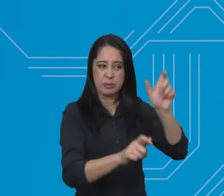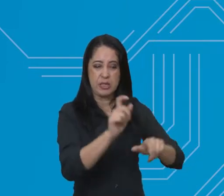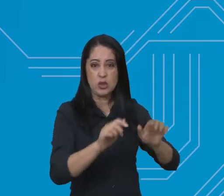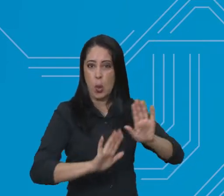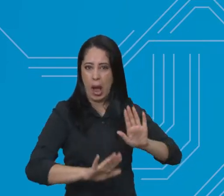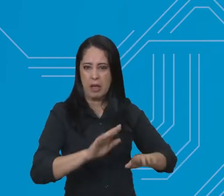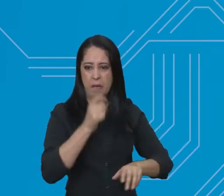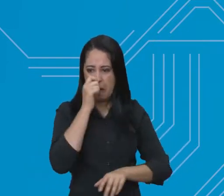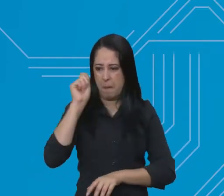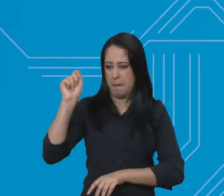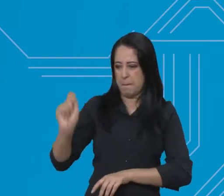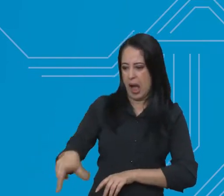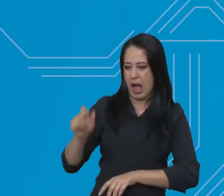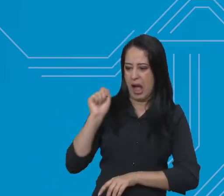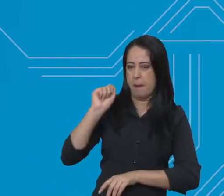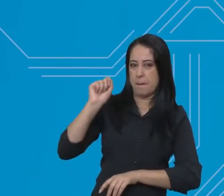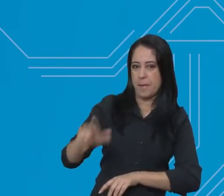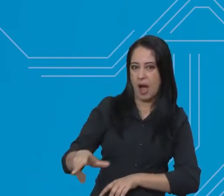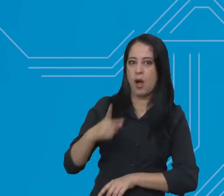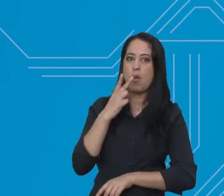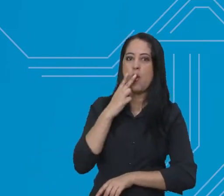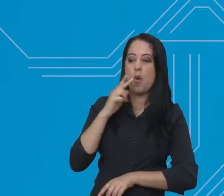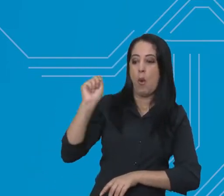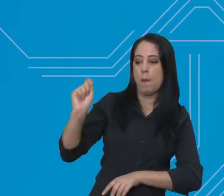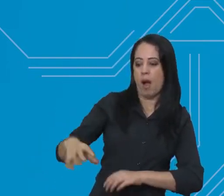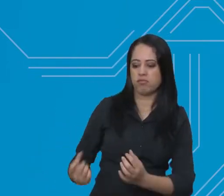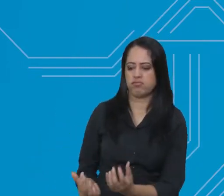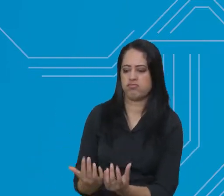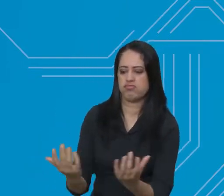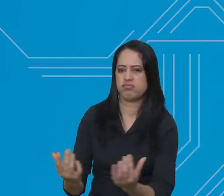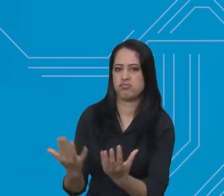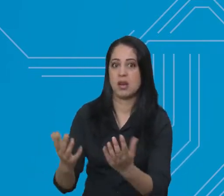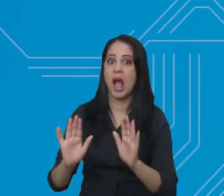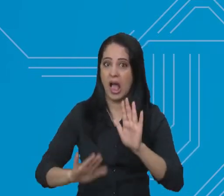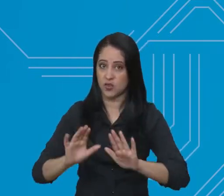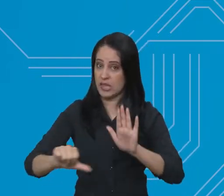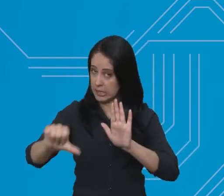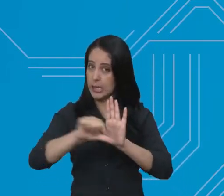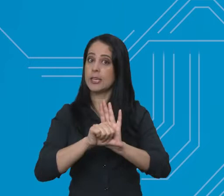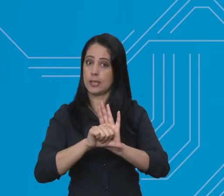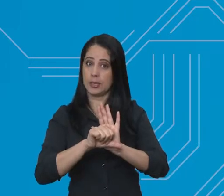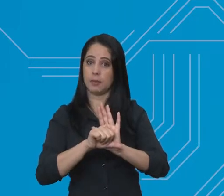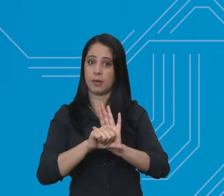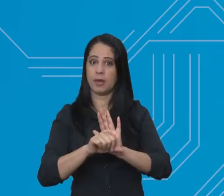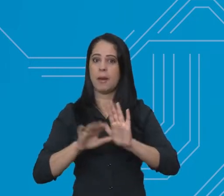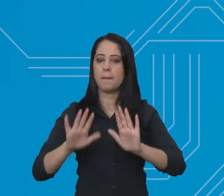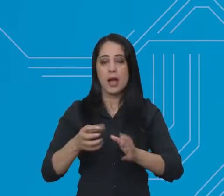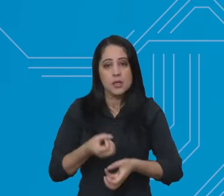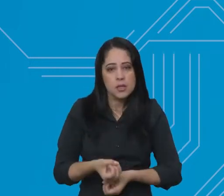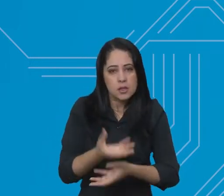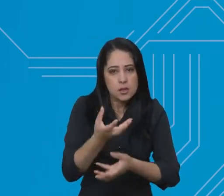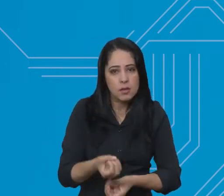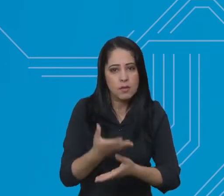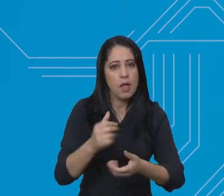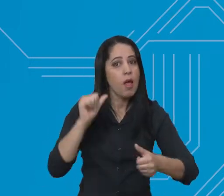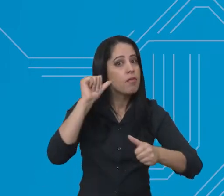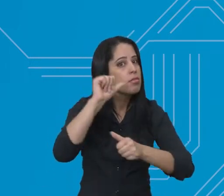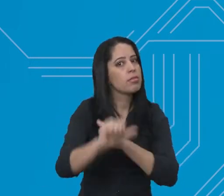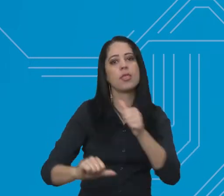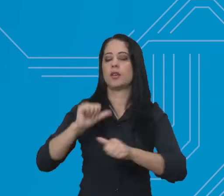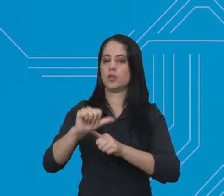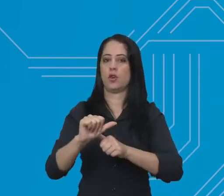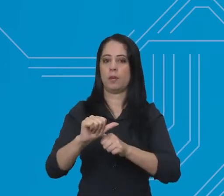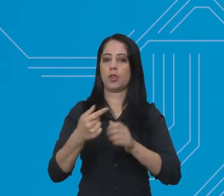própria população, seja por falta de conscientização ou de forma criminosa. Como a informação transforma, a gente vai apresentar